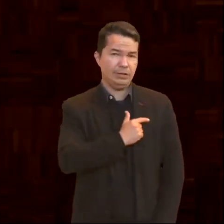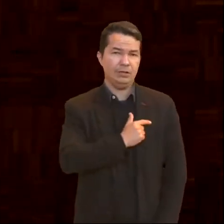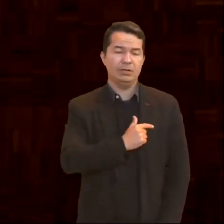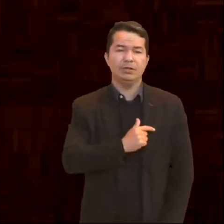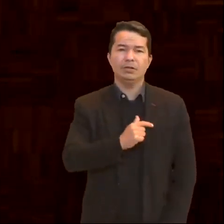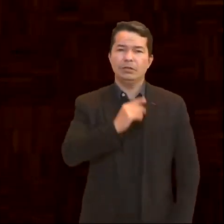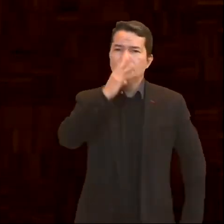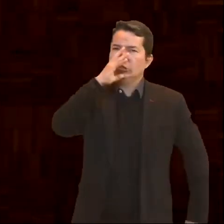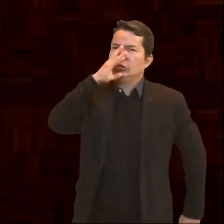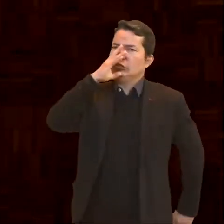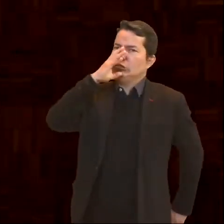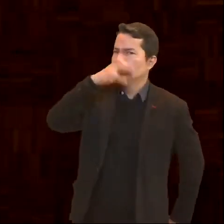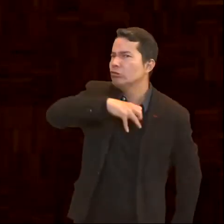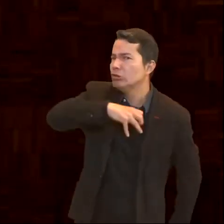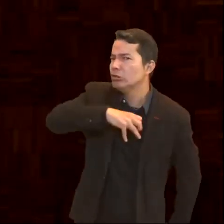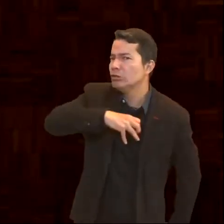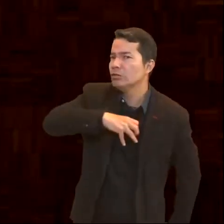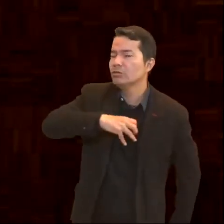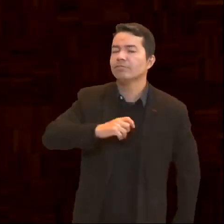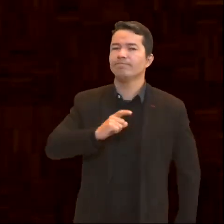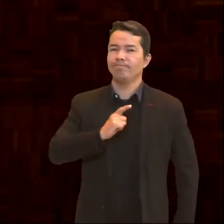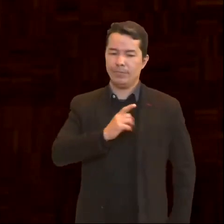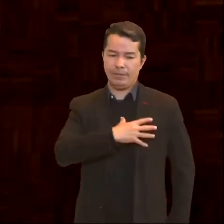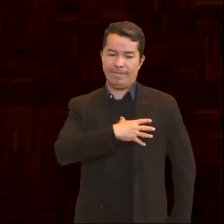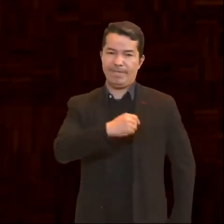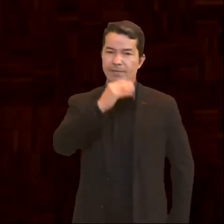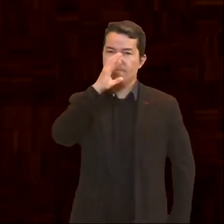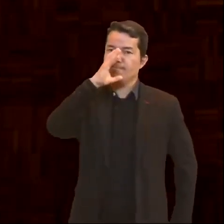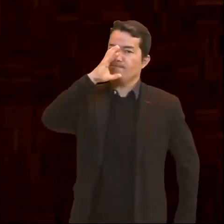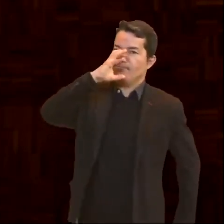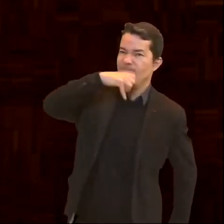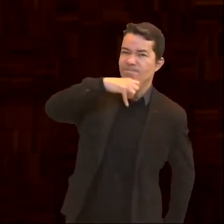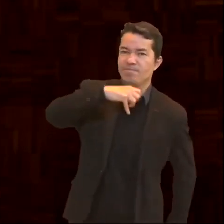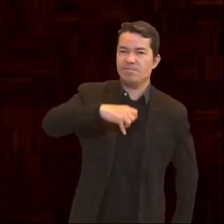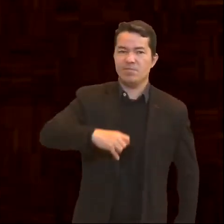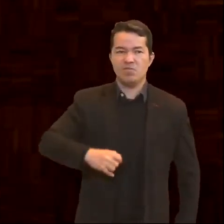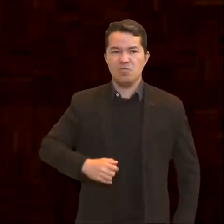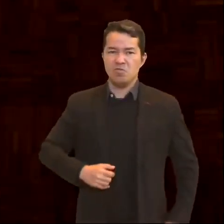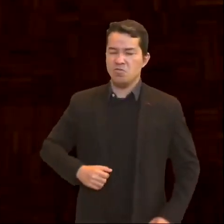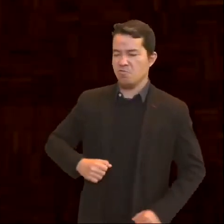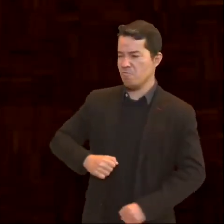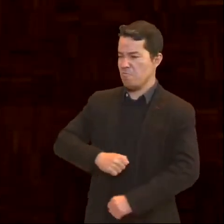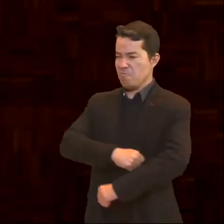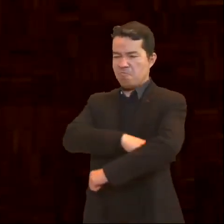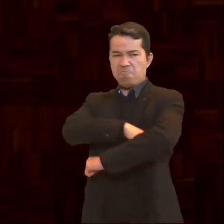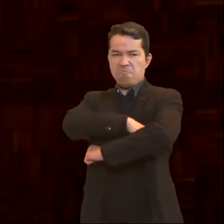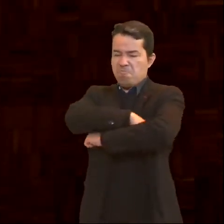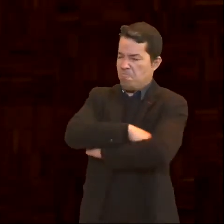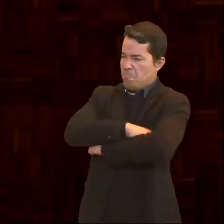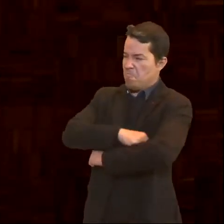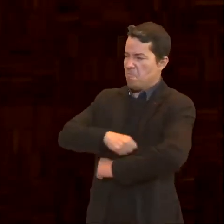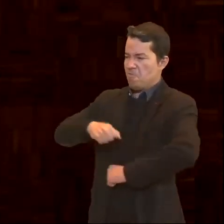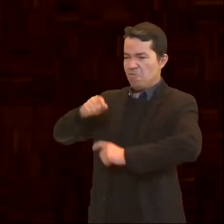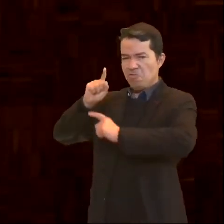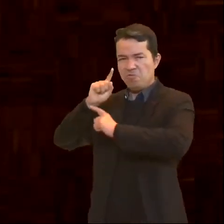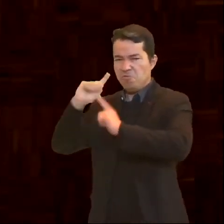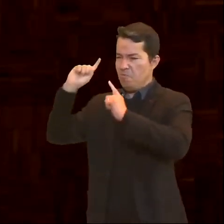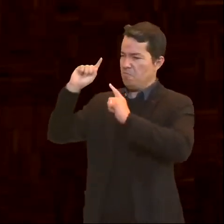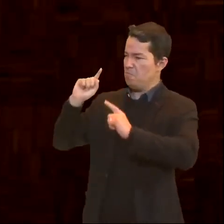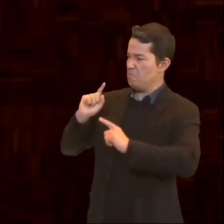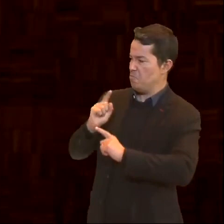descaradamente, né? A se rebelar com essas coisas que a gente sabe que